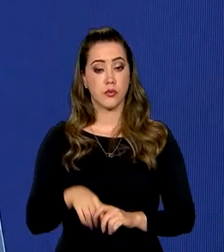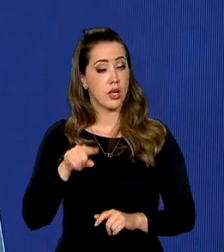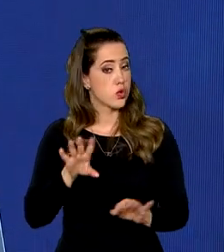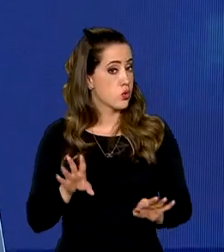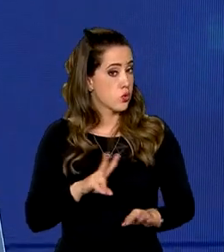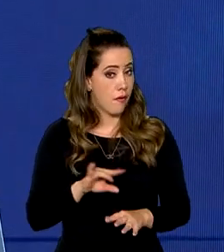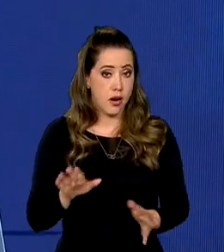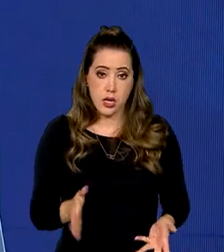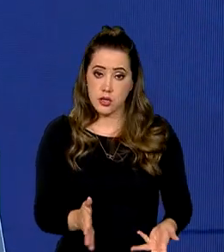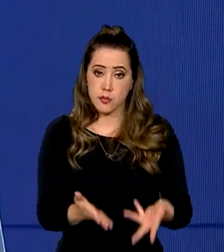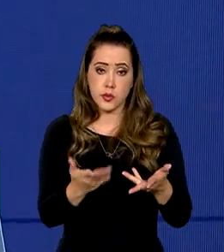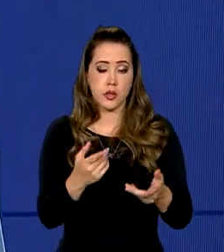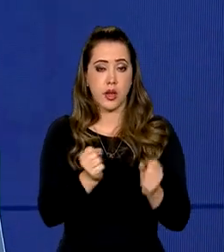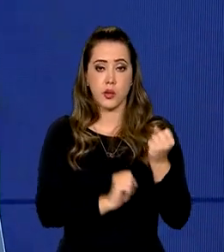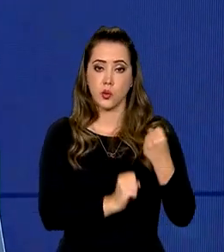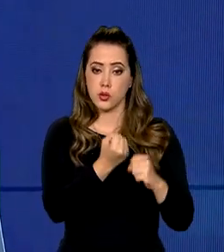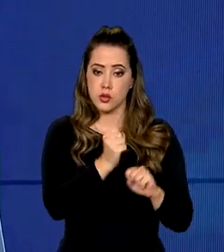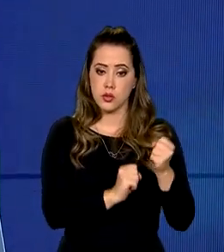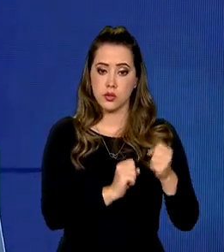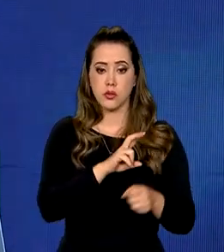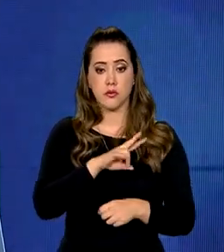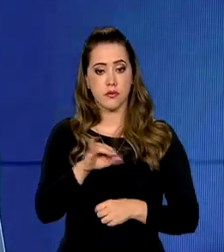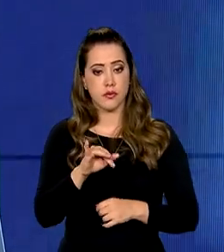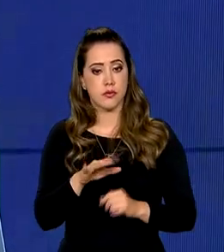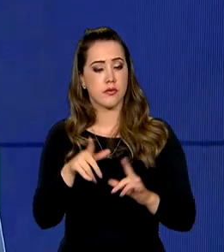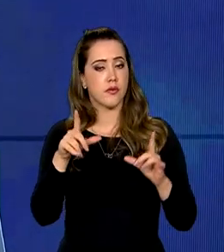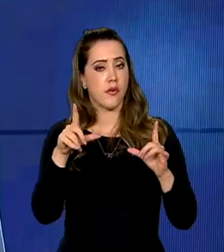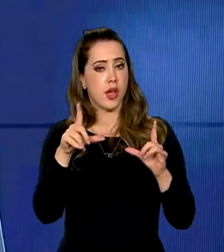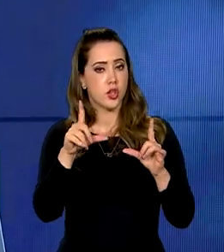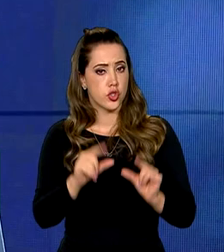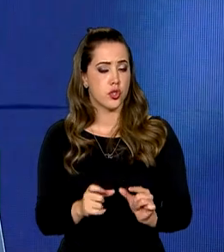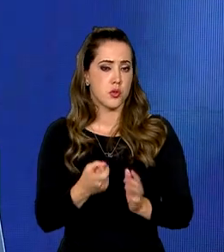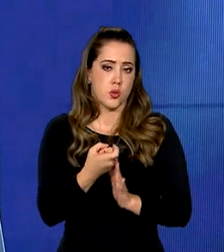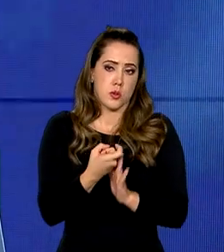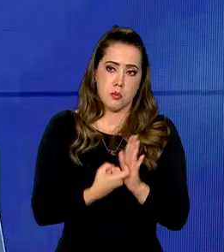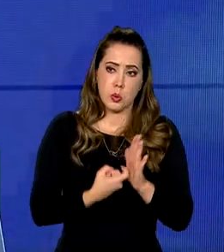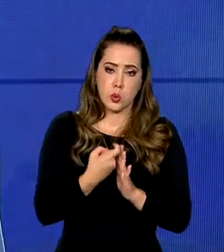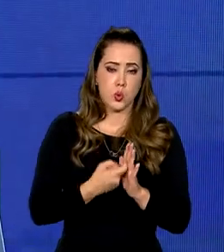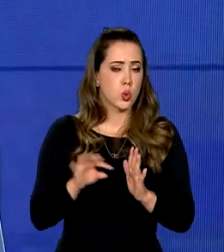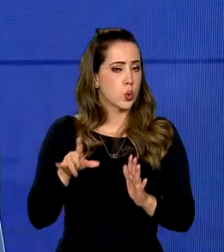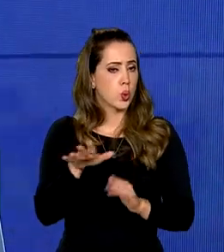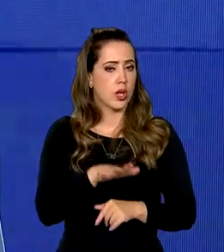impulsionar a atividade industrial, vai desonerar